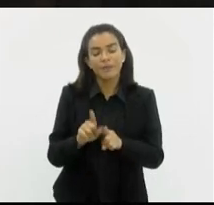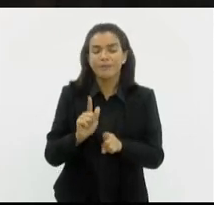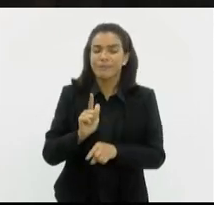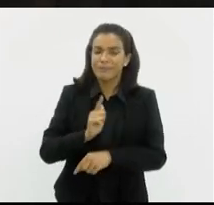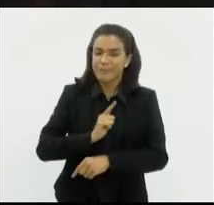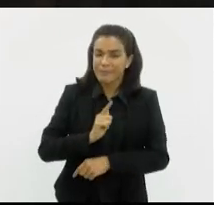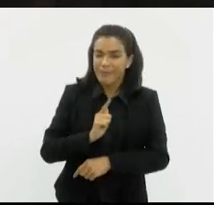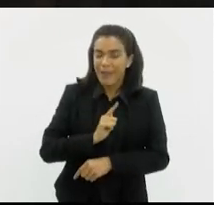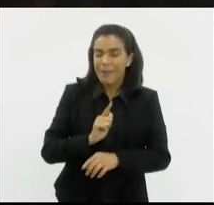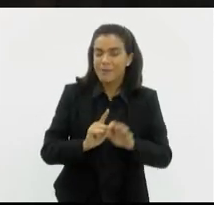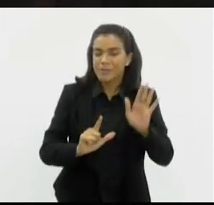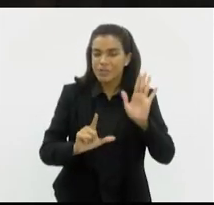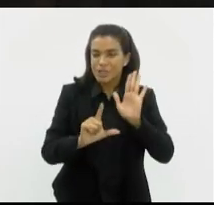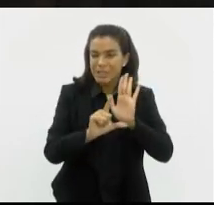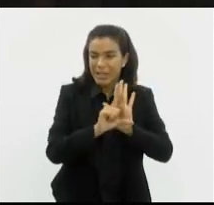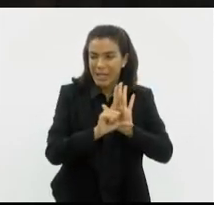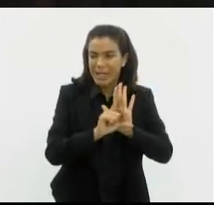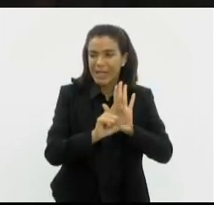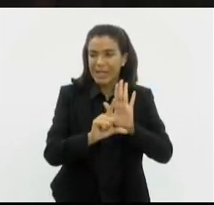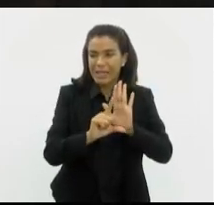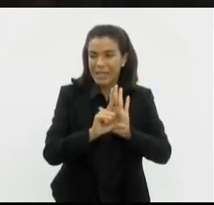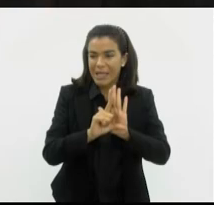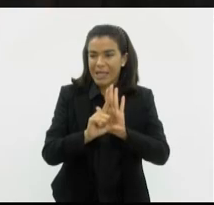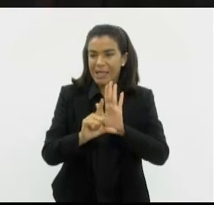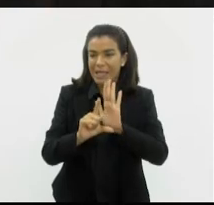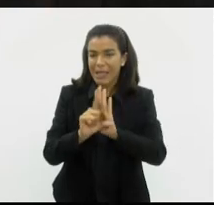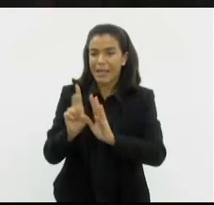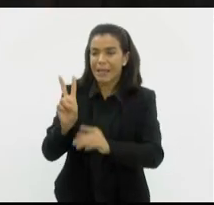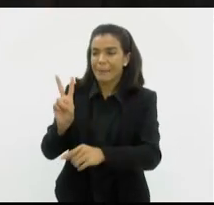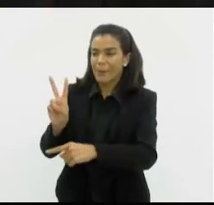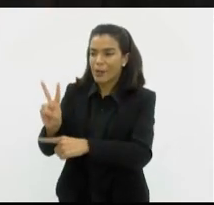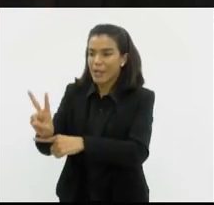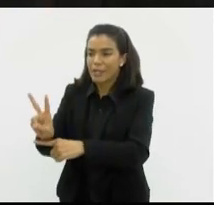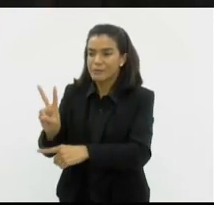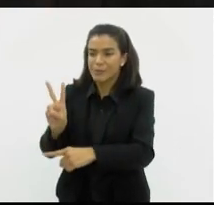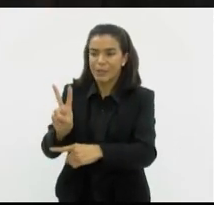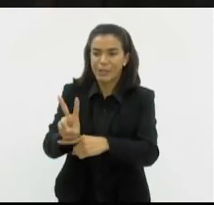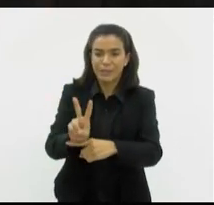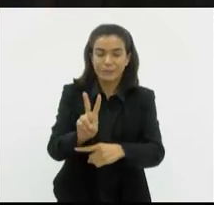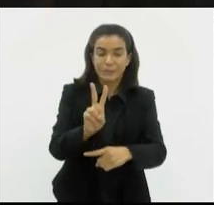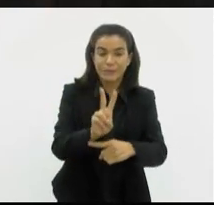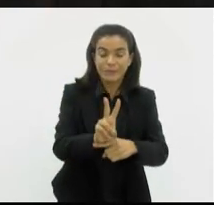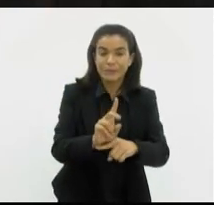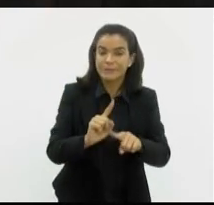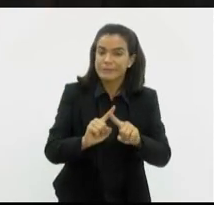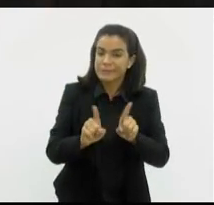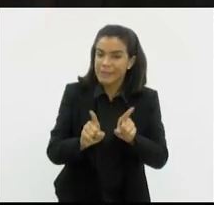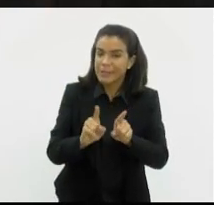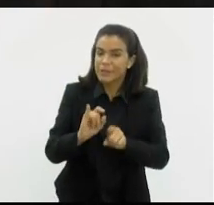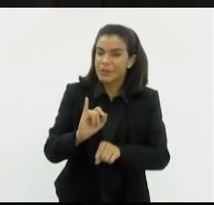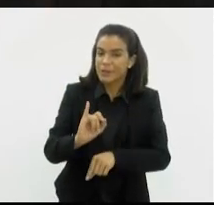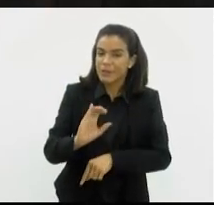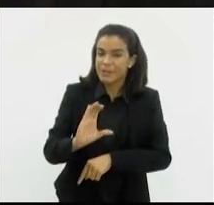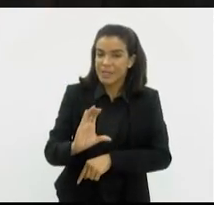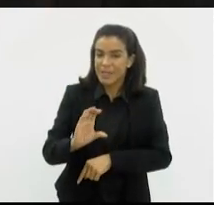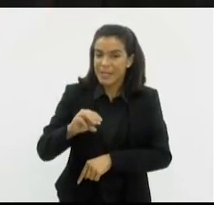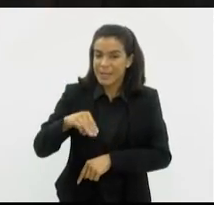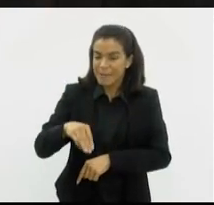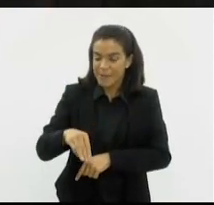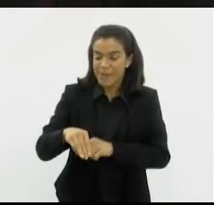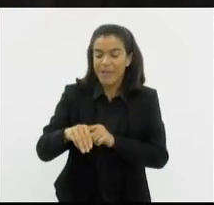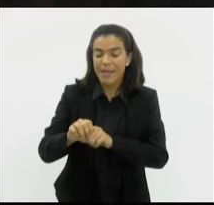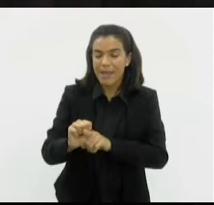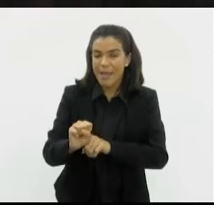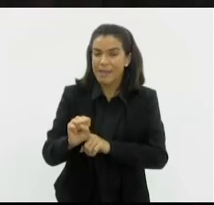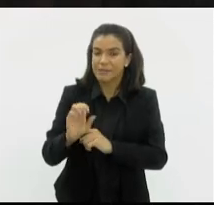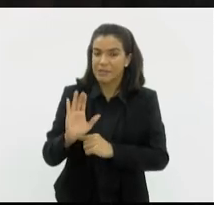muitas legislações protetoras, mas é o ICMS ainda o melhor indicador. Então,